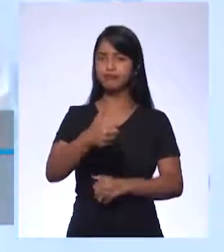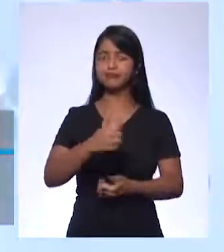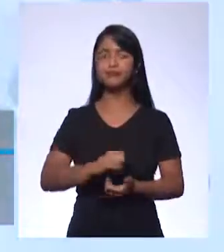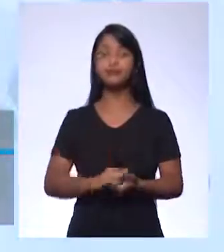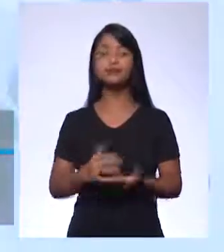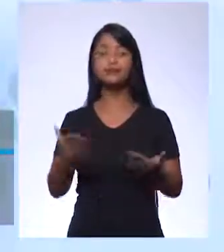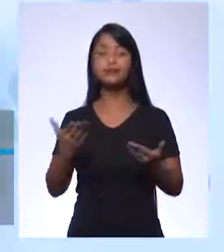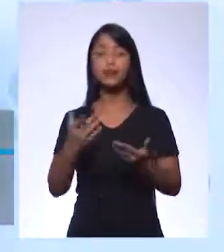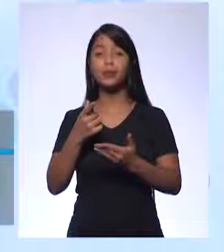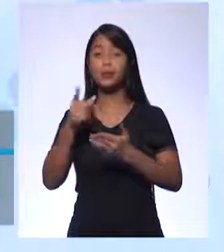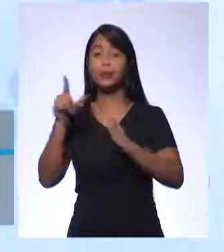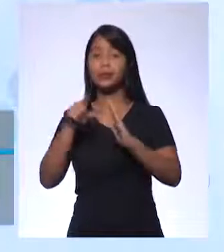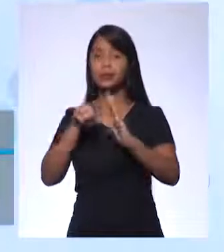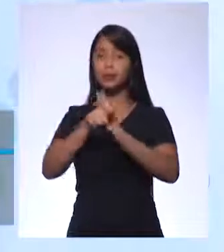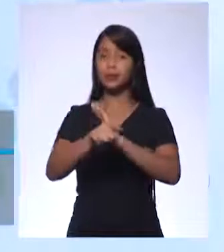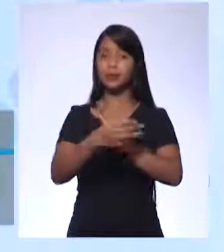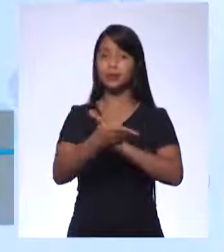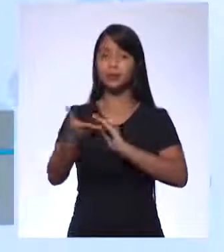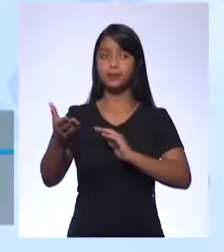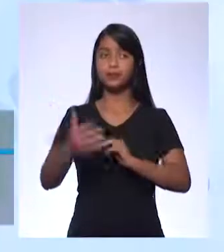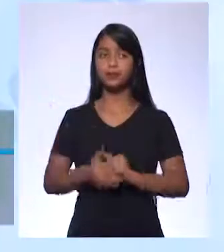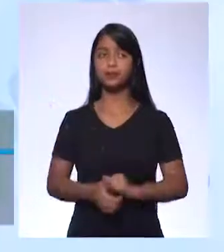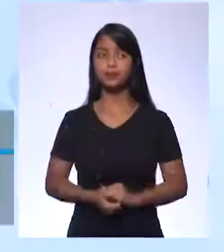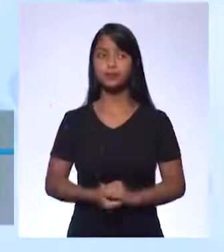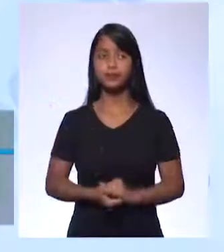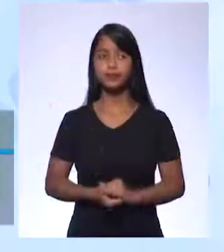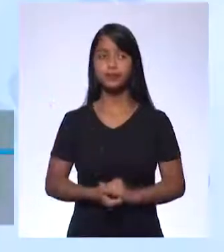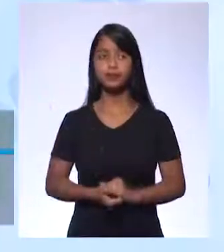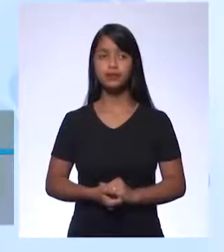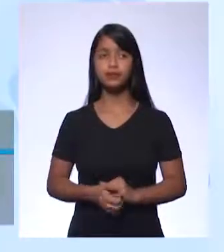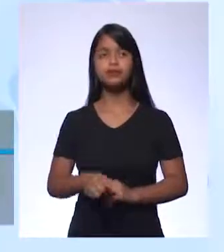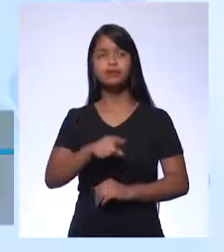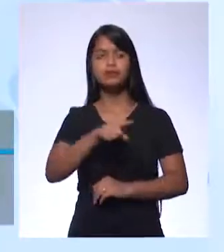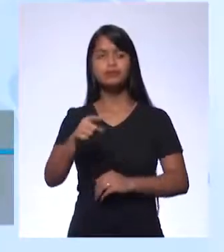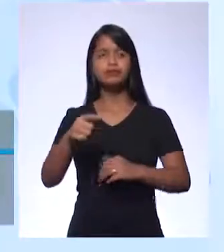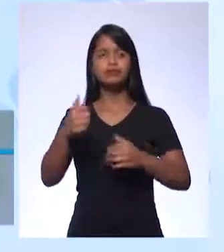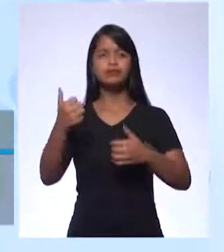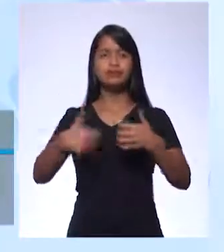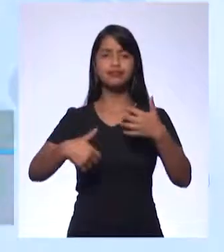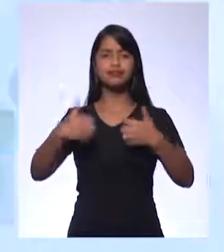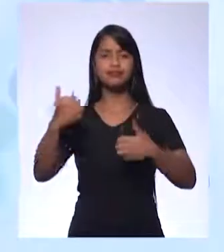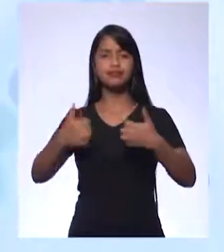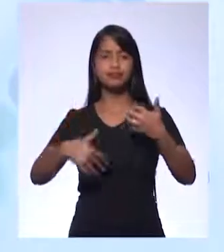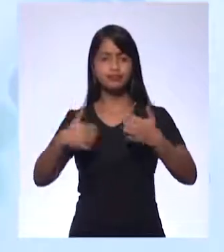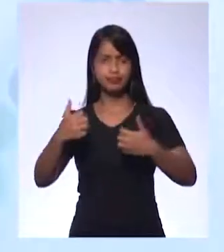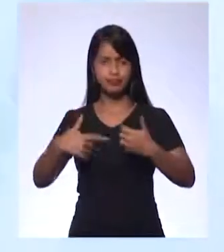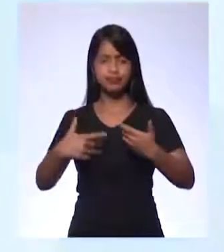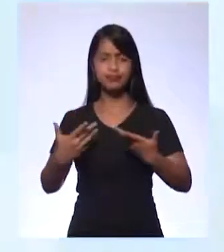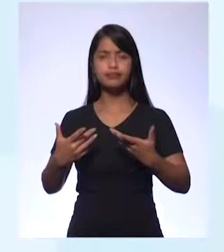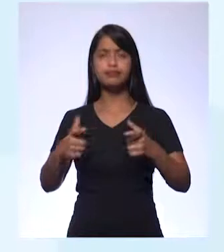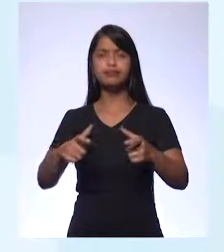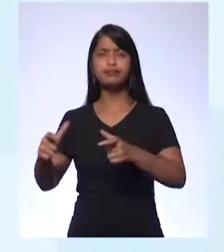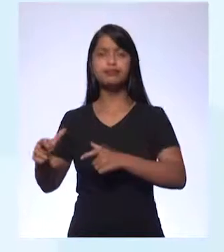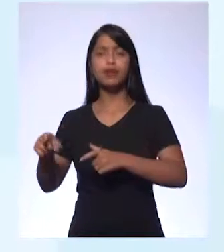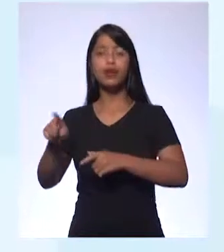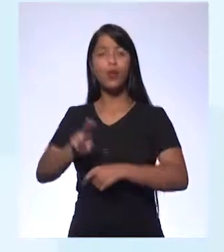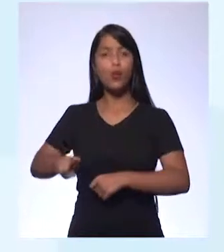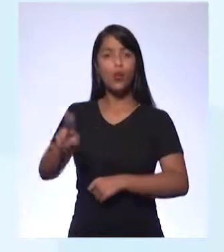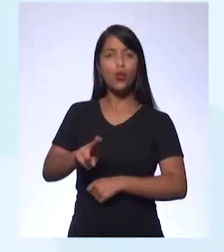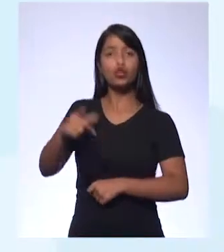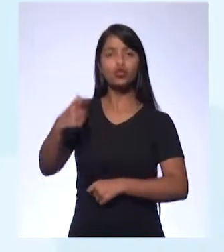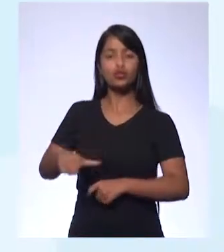uma nova pergunta para você. Dessas fontes que vocês falaram aí, cite para mim quais são renováveis e quais são